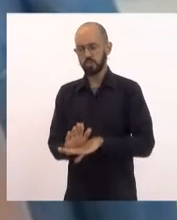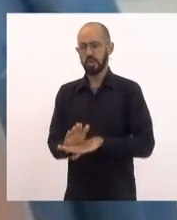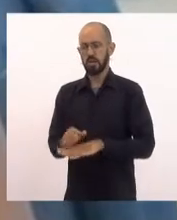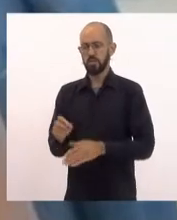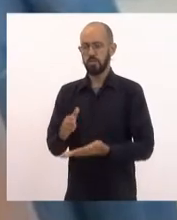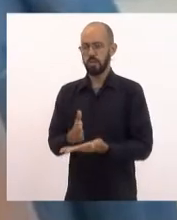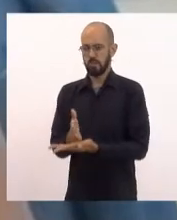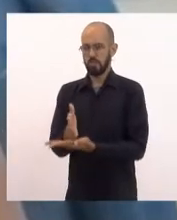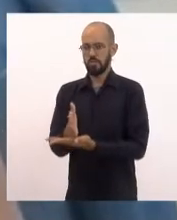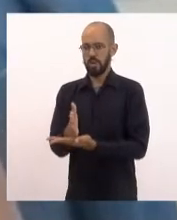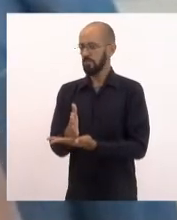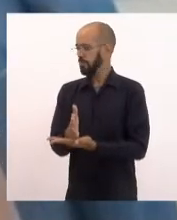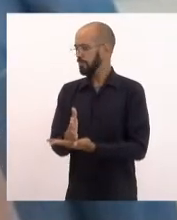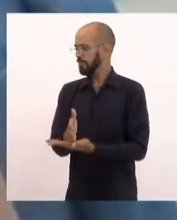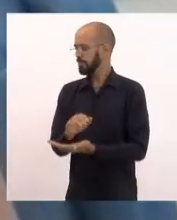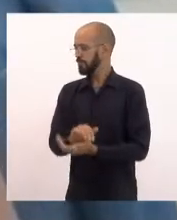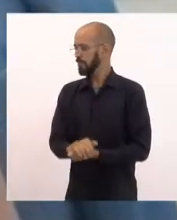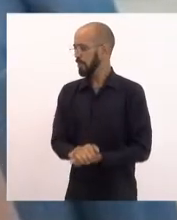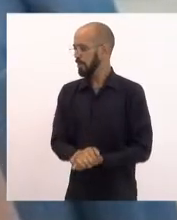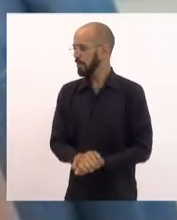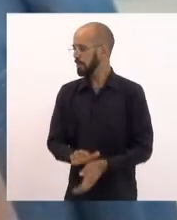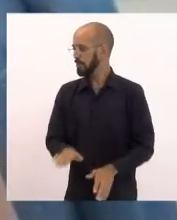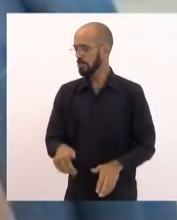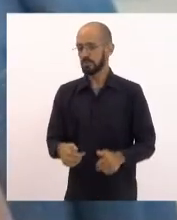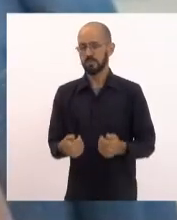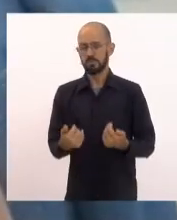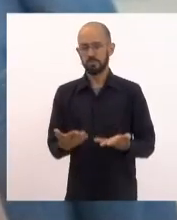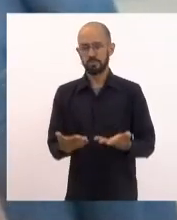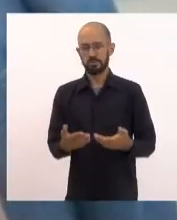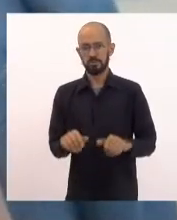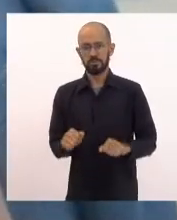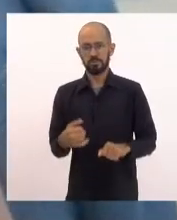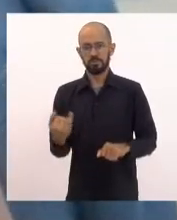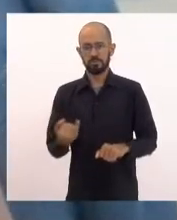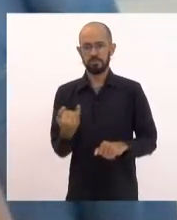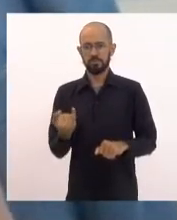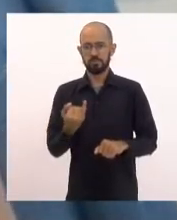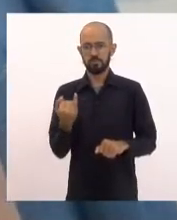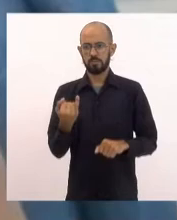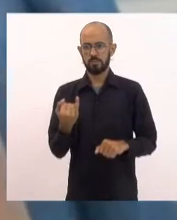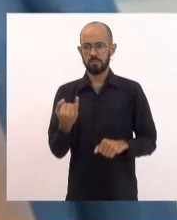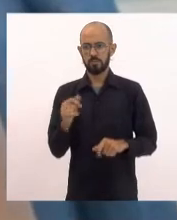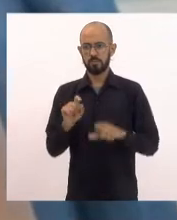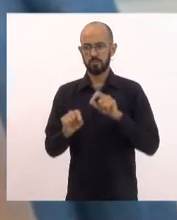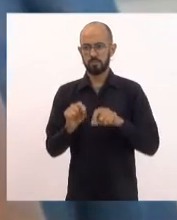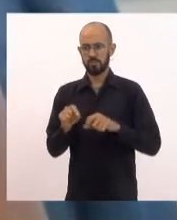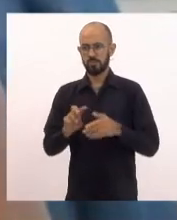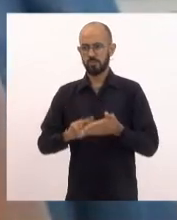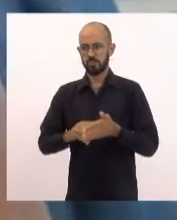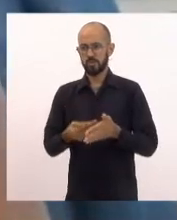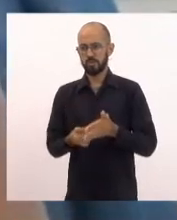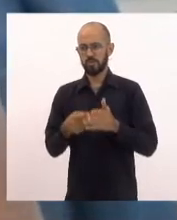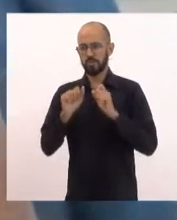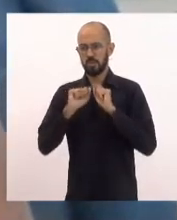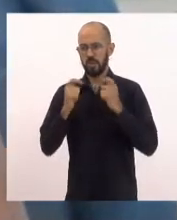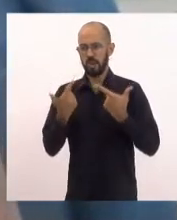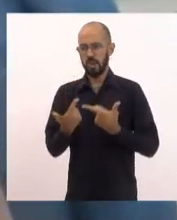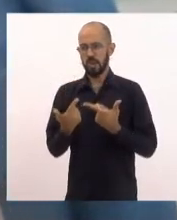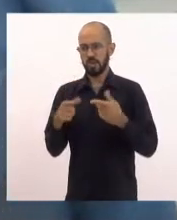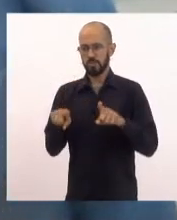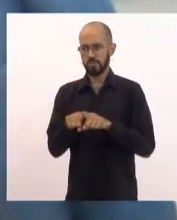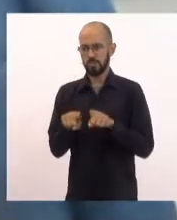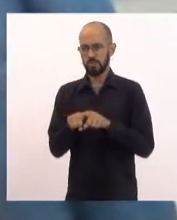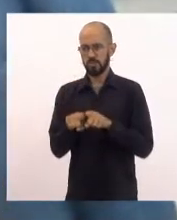na casa. Eu acho que é importante a gente refletir do significado que é a ALERJ, a Assembleia Legislativa